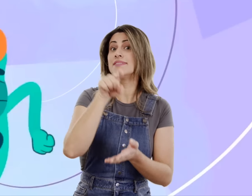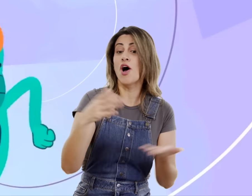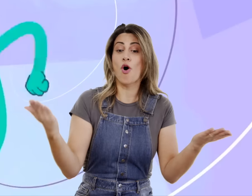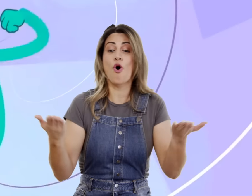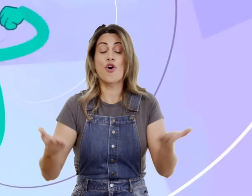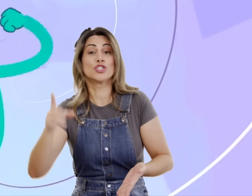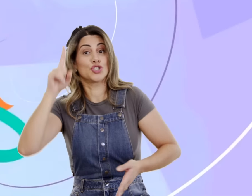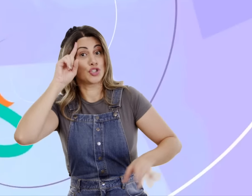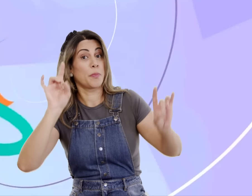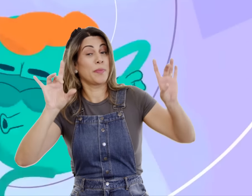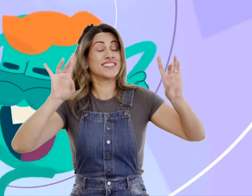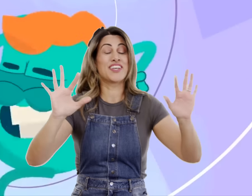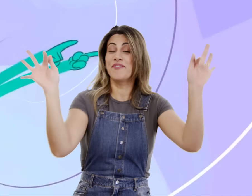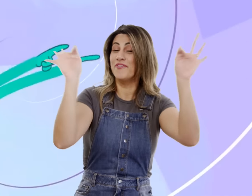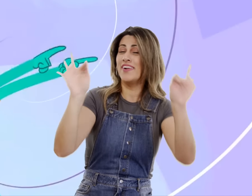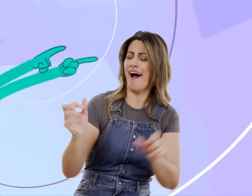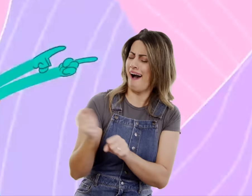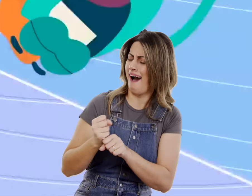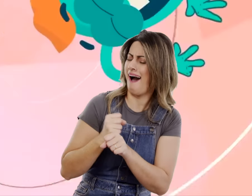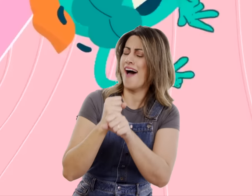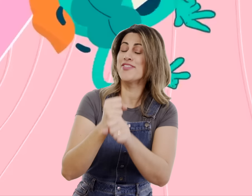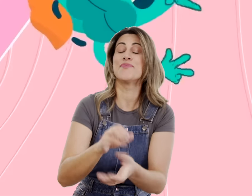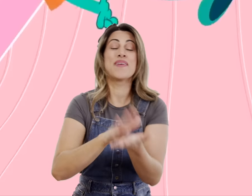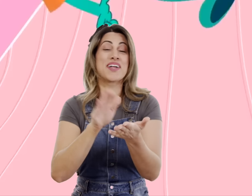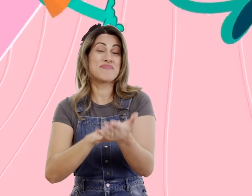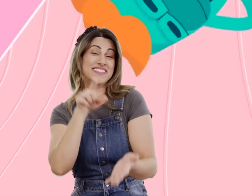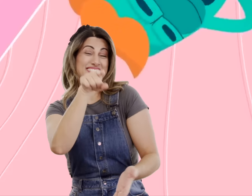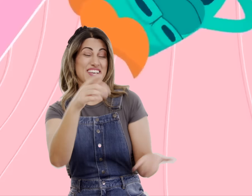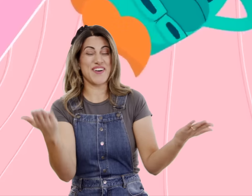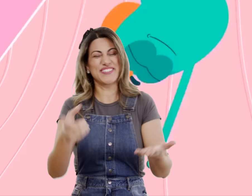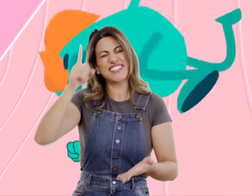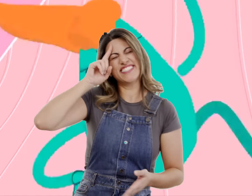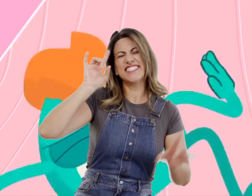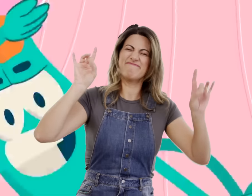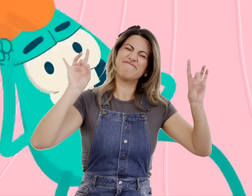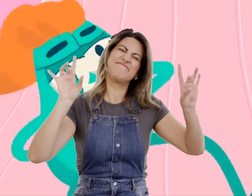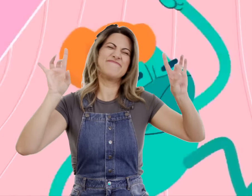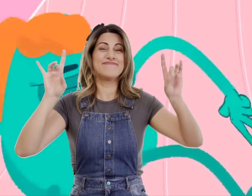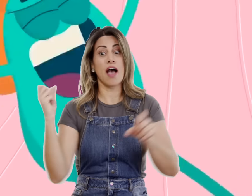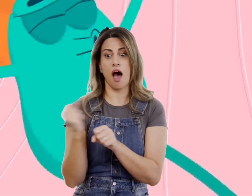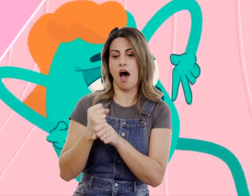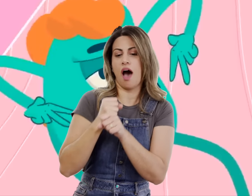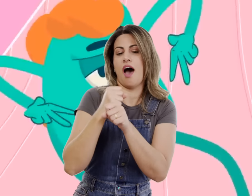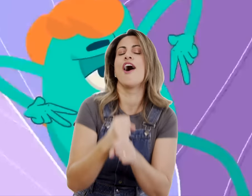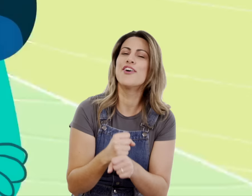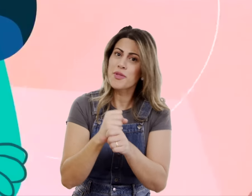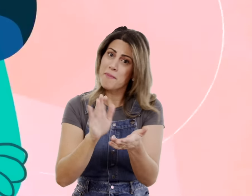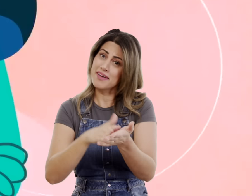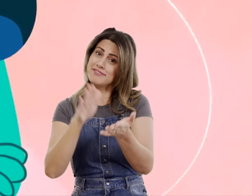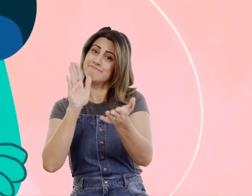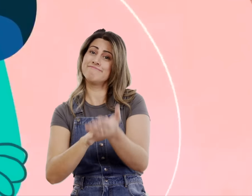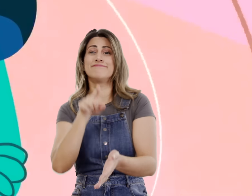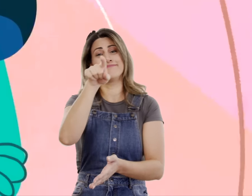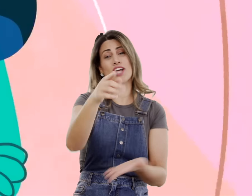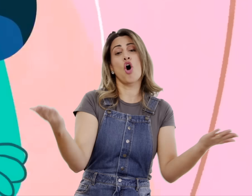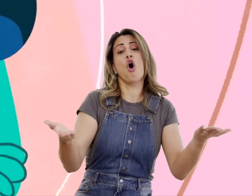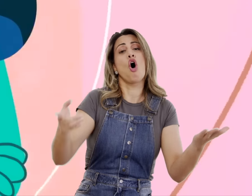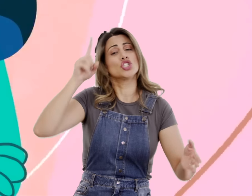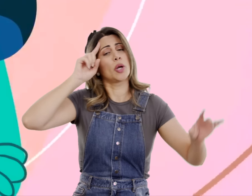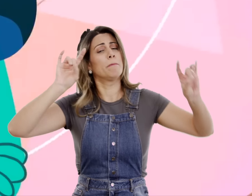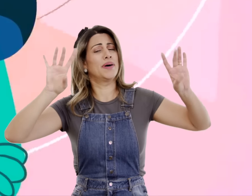Data querida, muitas felicidades, muitos anos de vida. Parabéns pra você nessa data querida, muitas felicidades, muitos anos de vida. Parabéns pra você